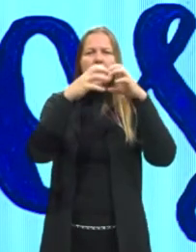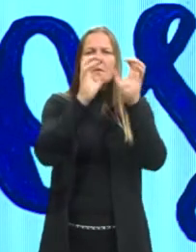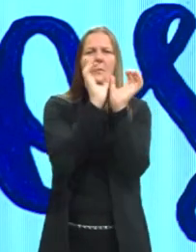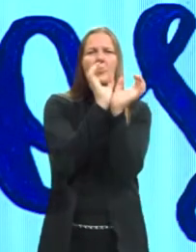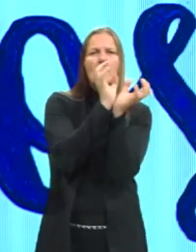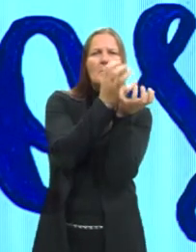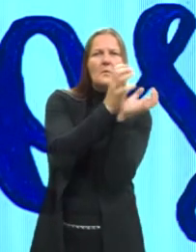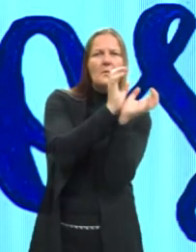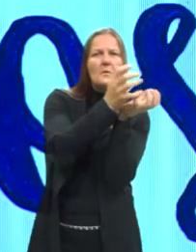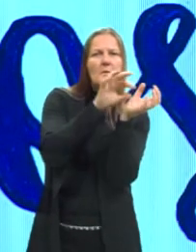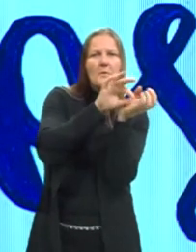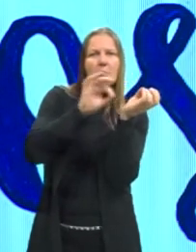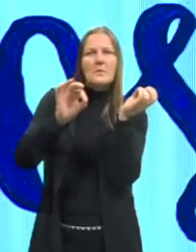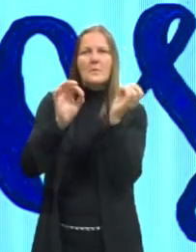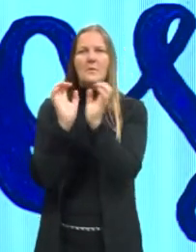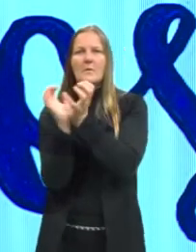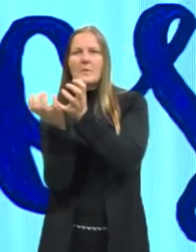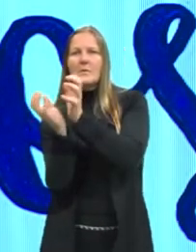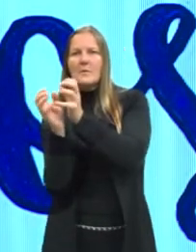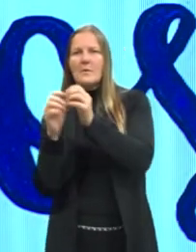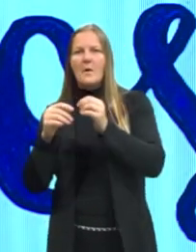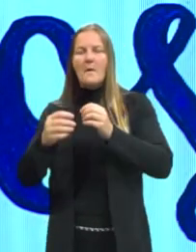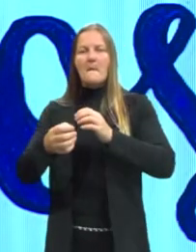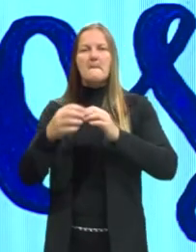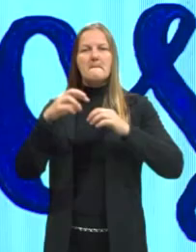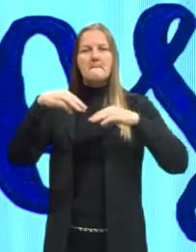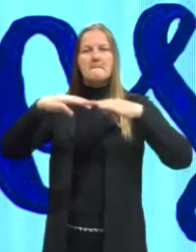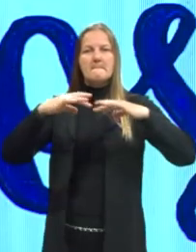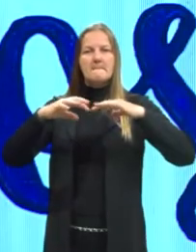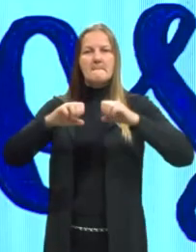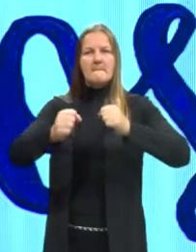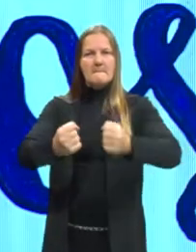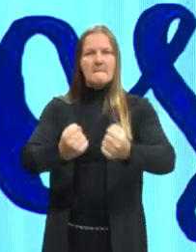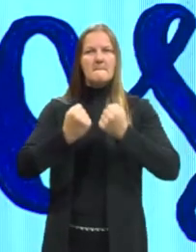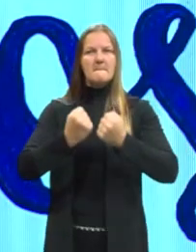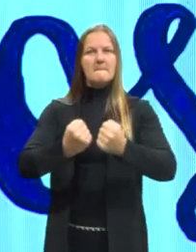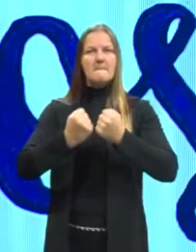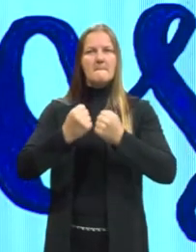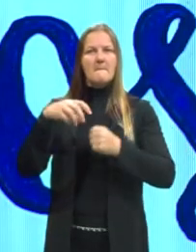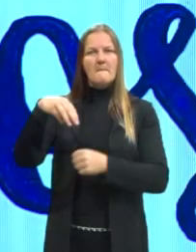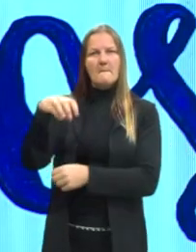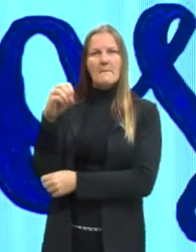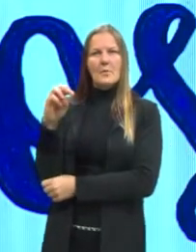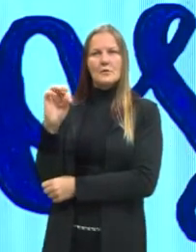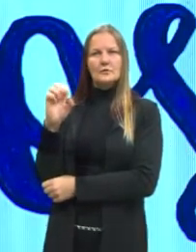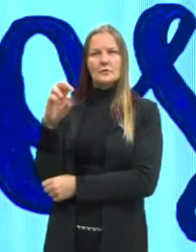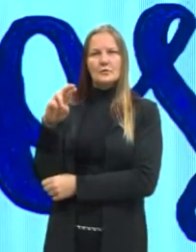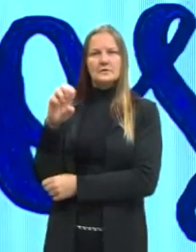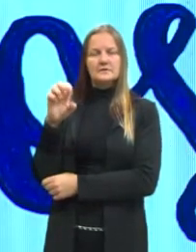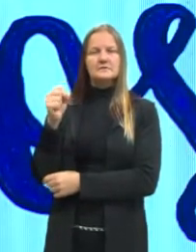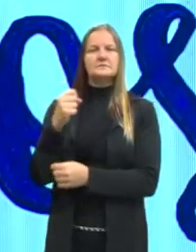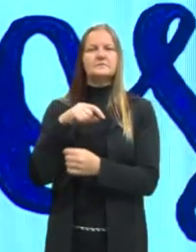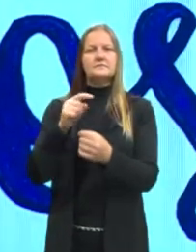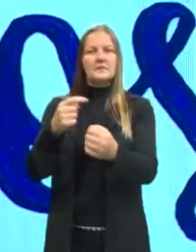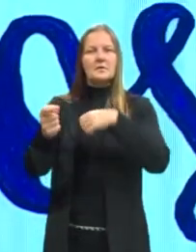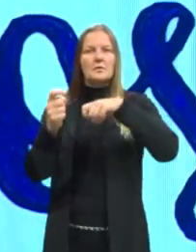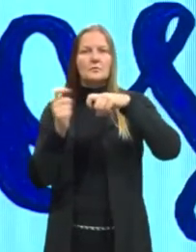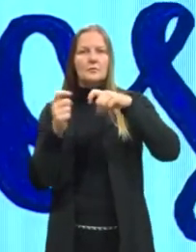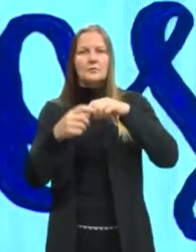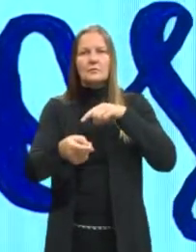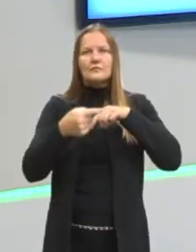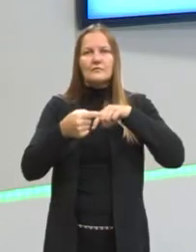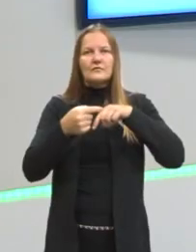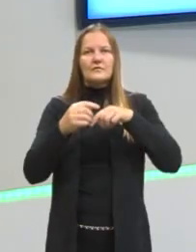motores e também atos involuntários do corpo e o sistema nervoso